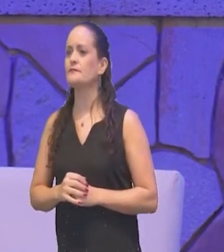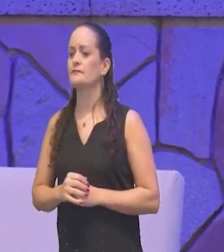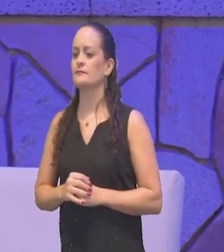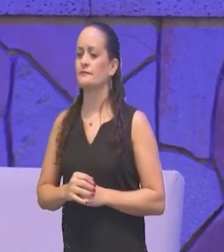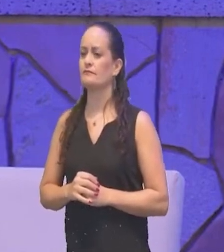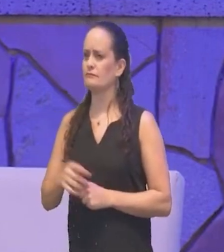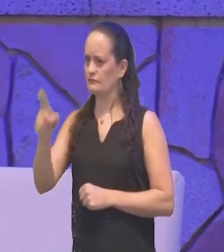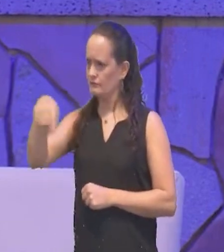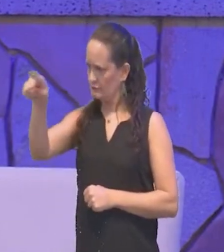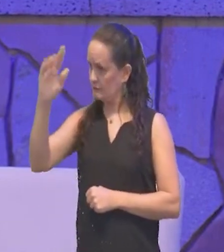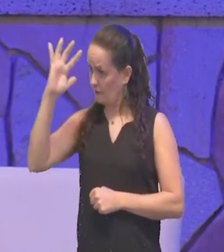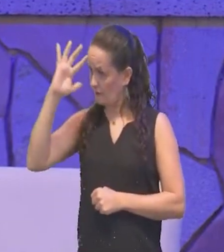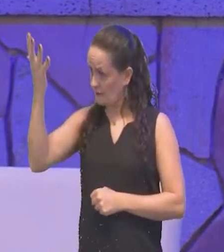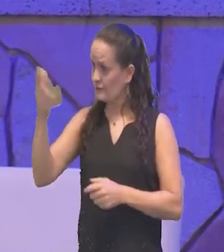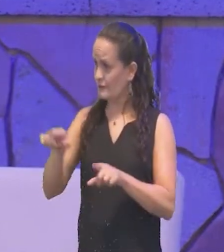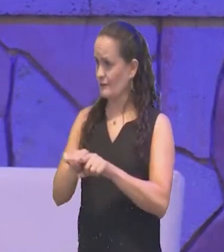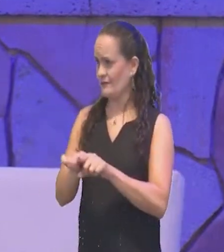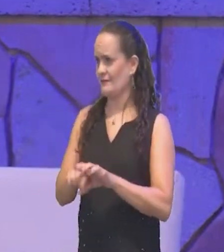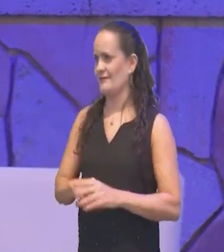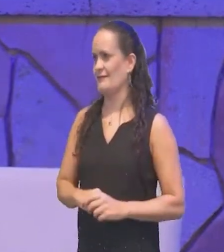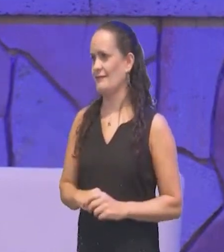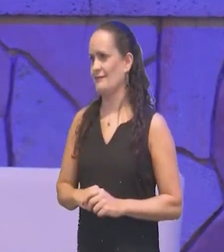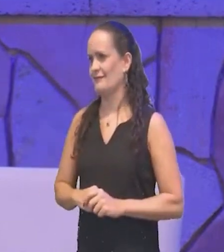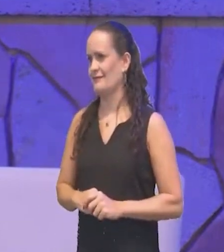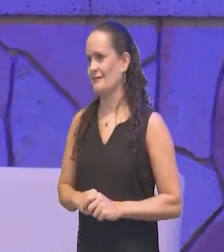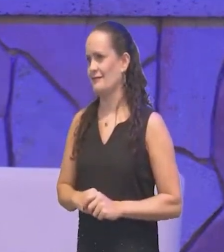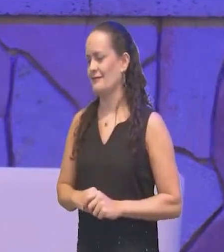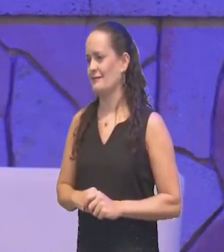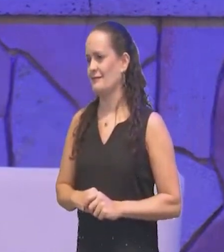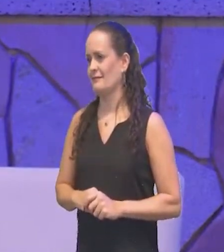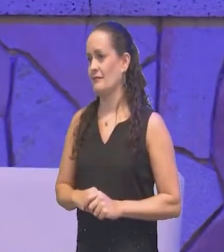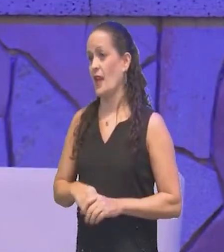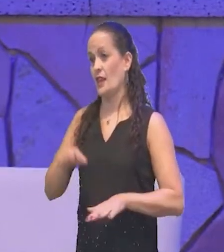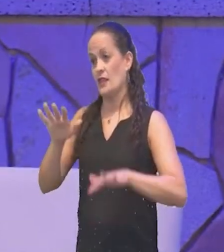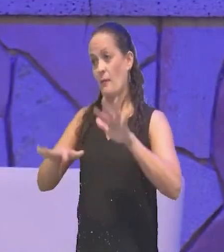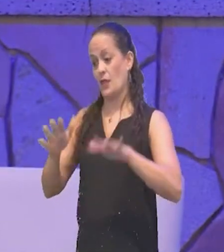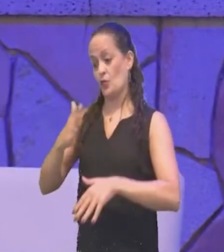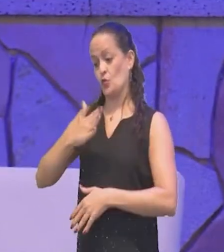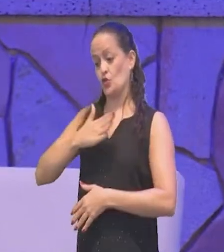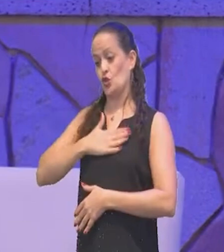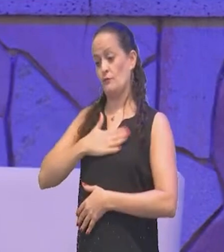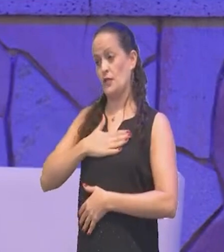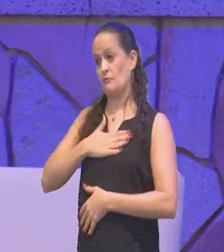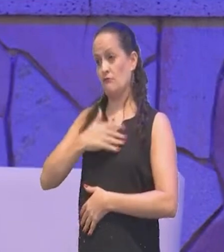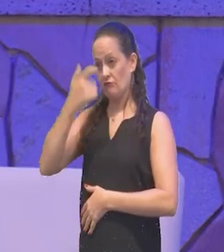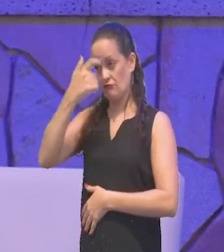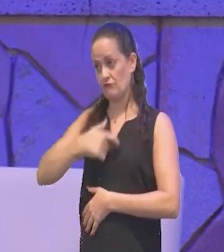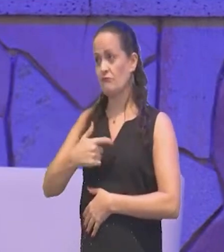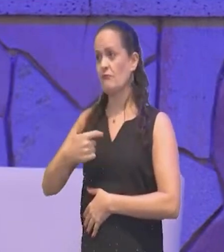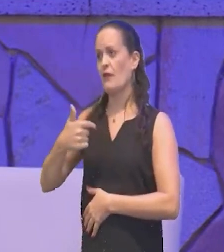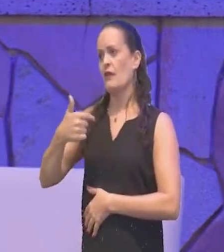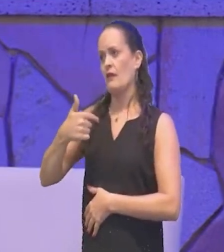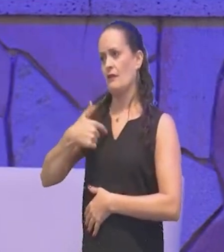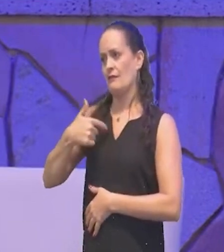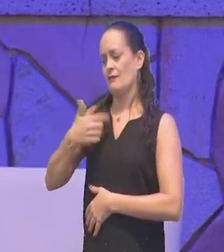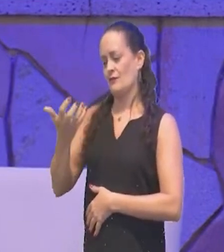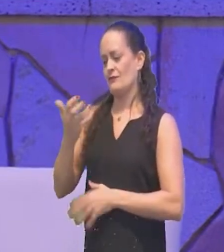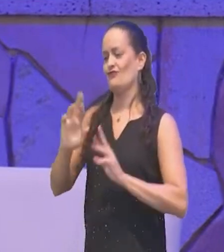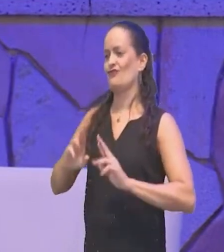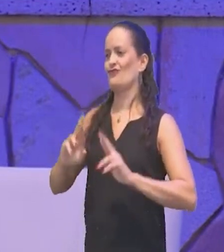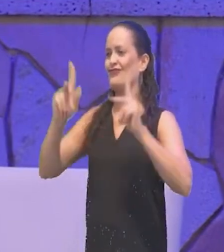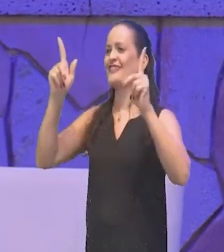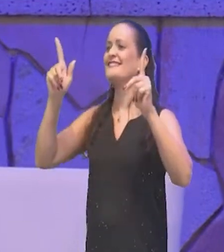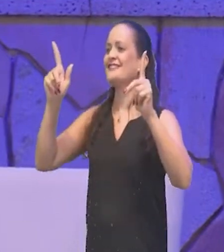Tome esta decisão hoje, queridos. No que depender de mim, as coisas serão